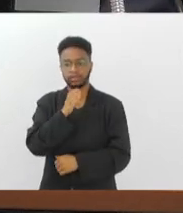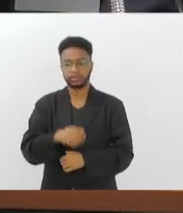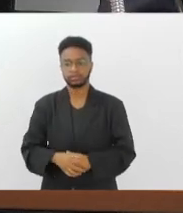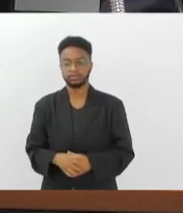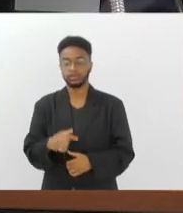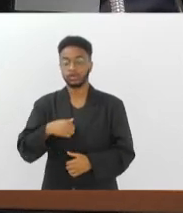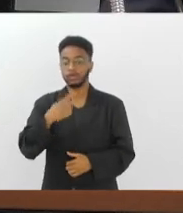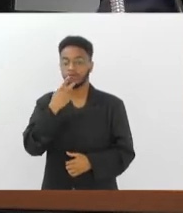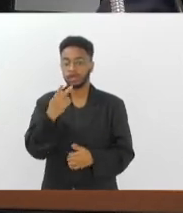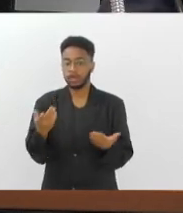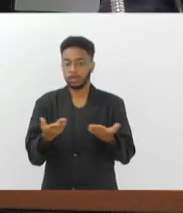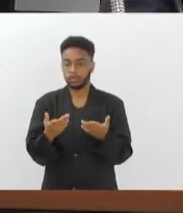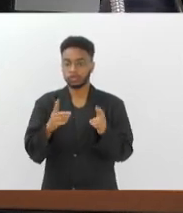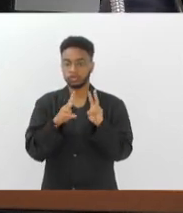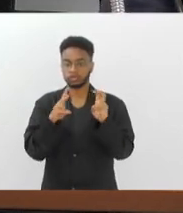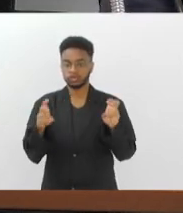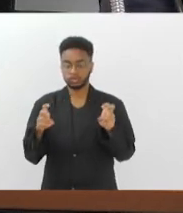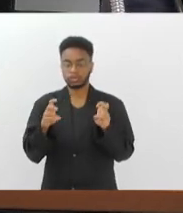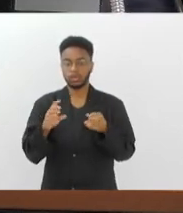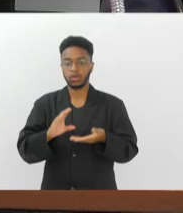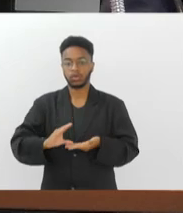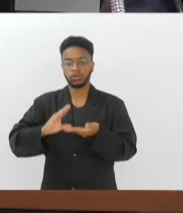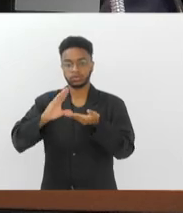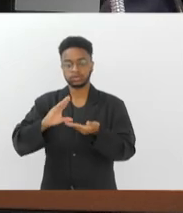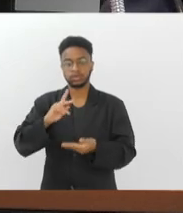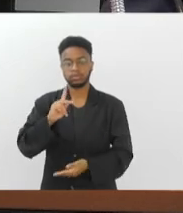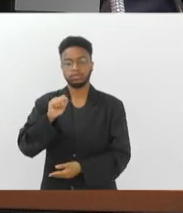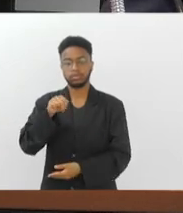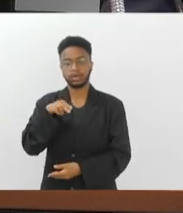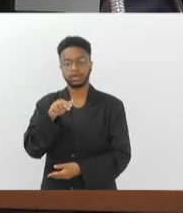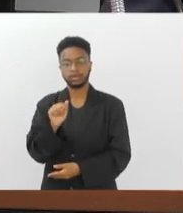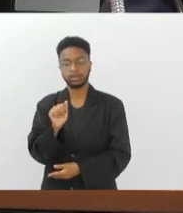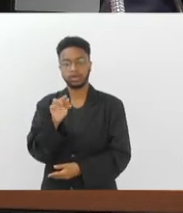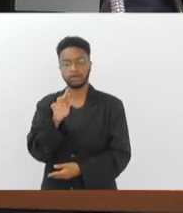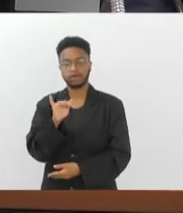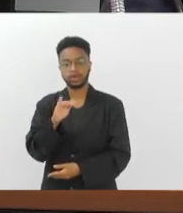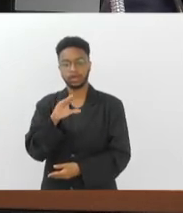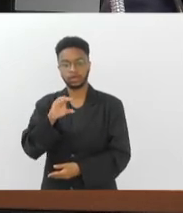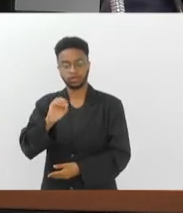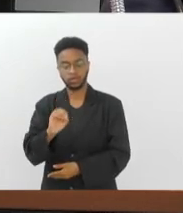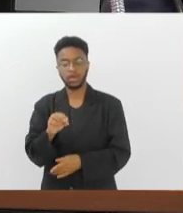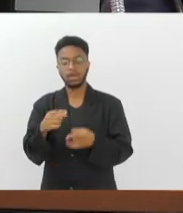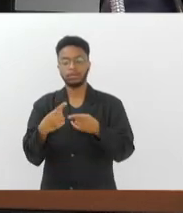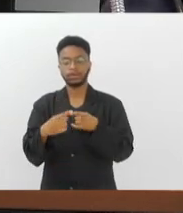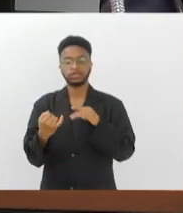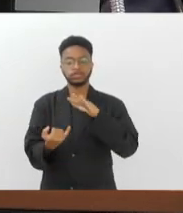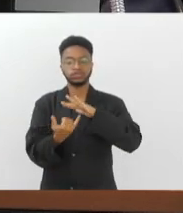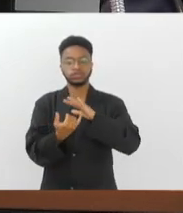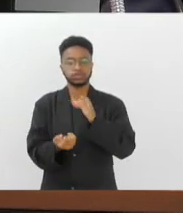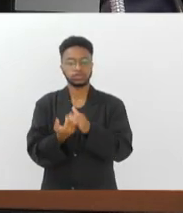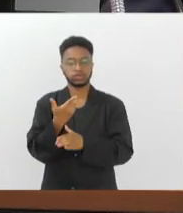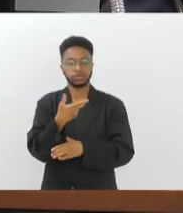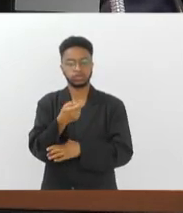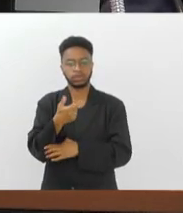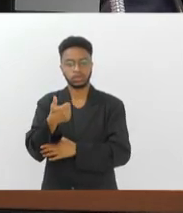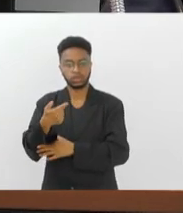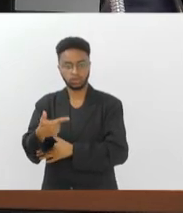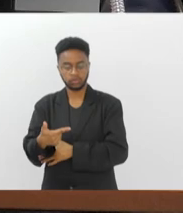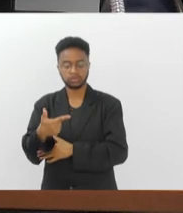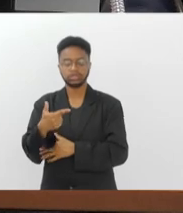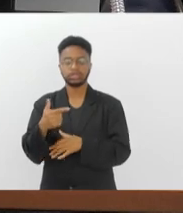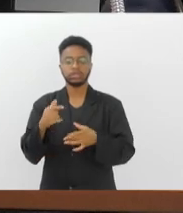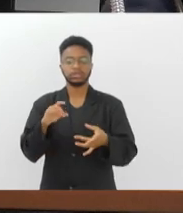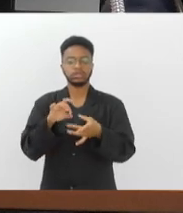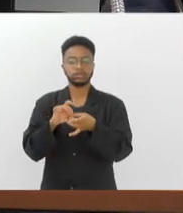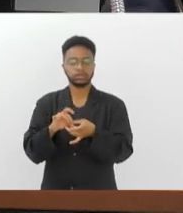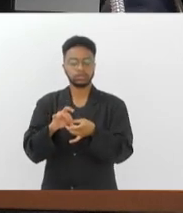aqui um pouco, né, sobre o Conselho Pan-Africano, que eu acho que é importante, que é uma instituição estabelecida em 2012, com sede em Ruanda, e que possui